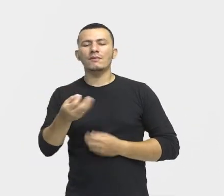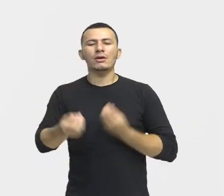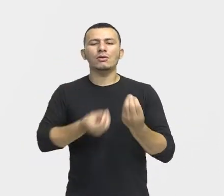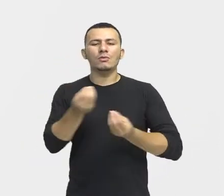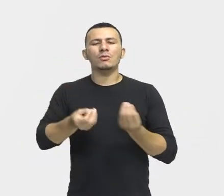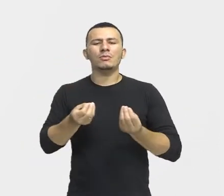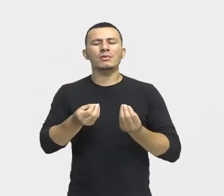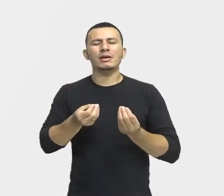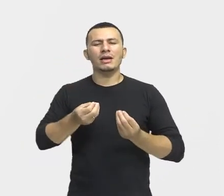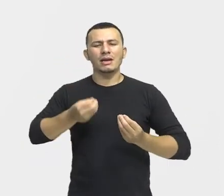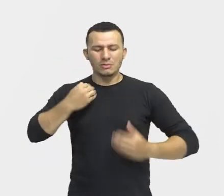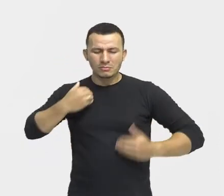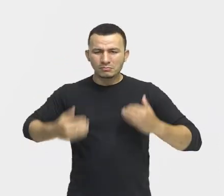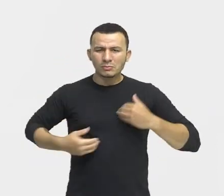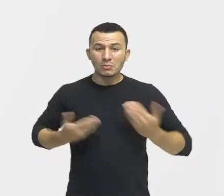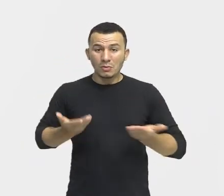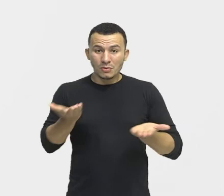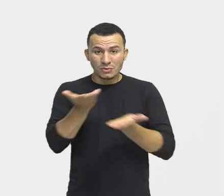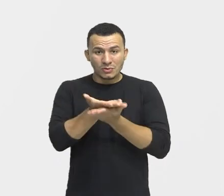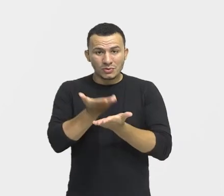ao estereótipo que vimos nesta aula.